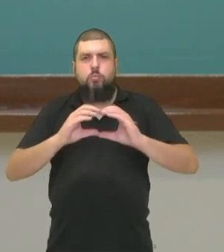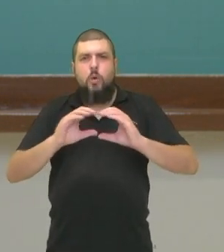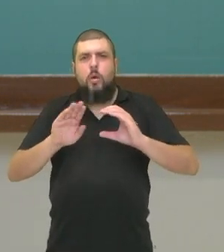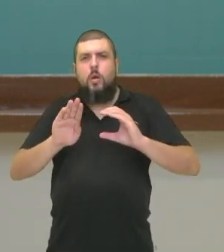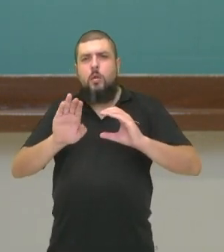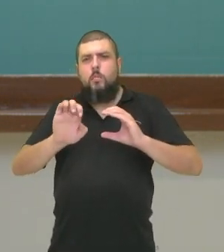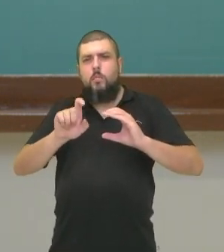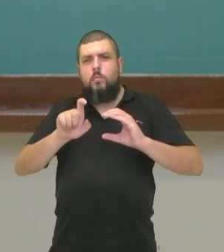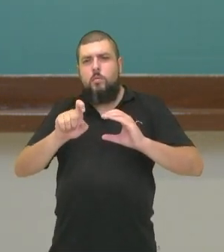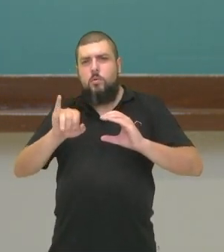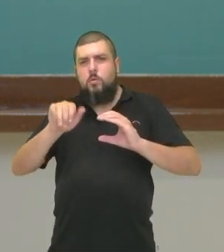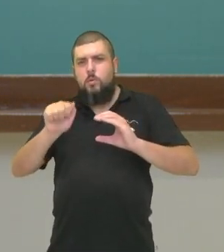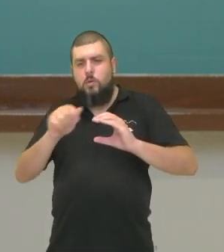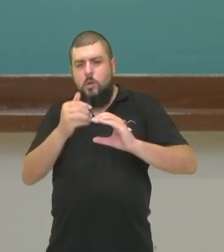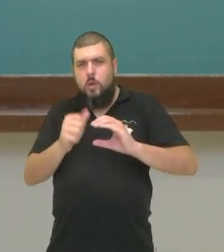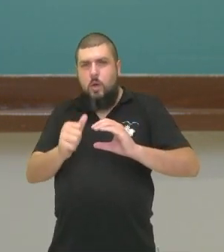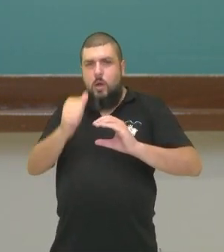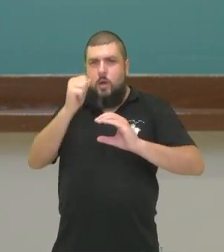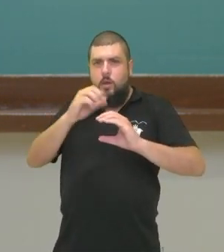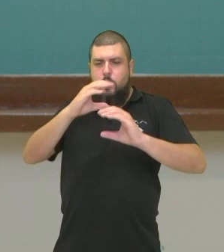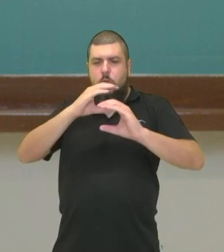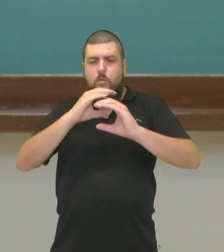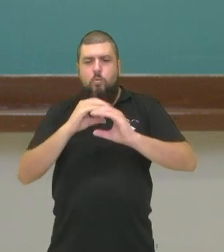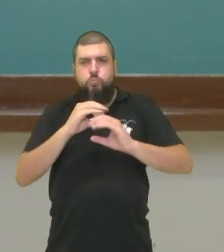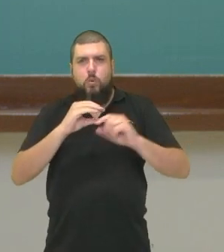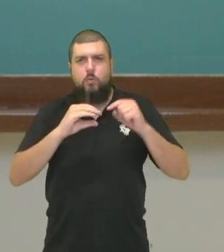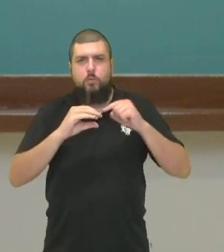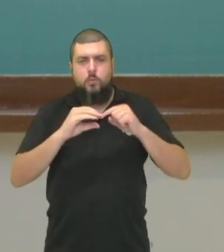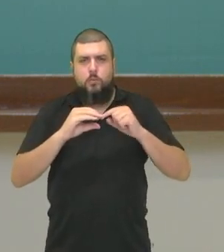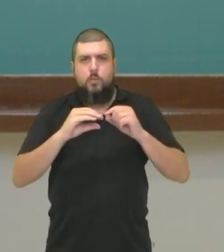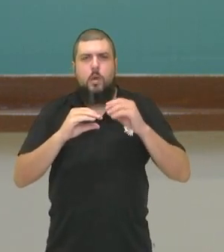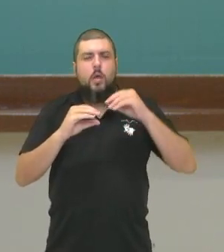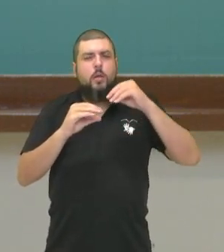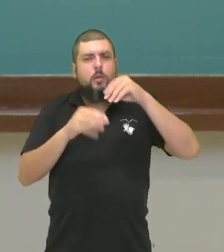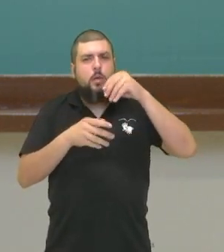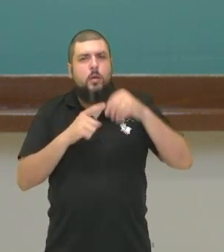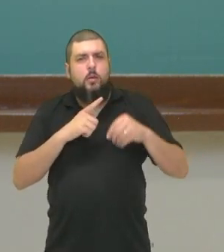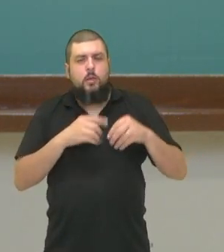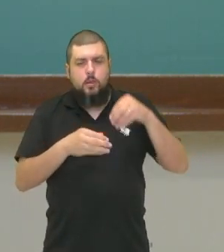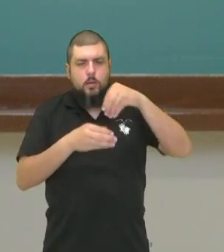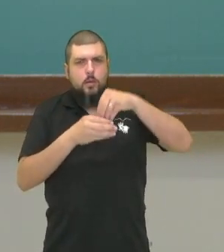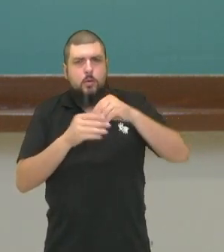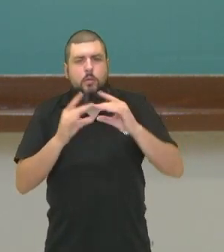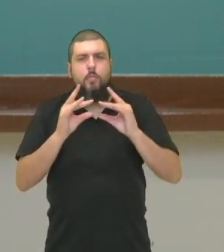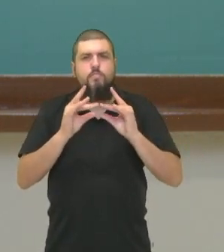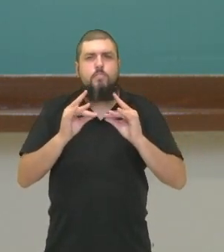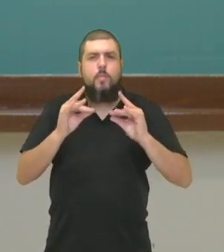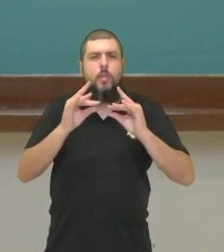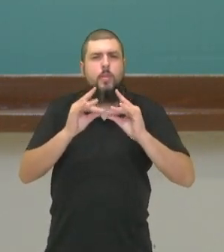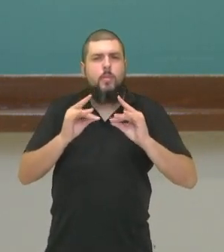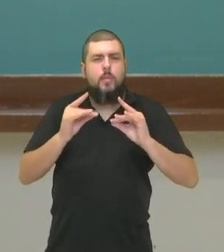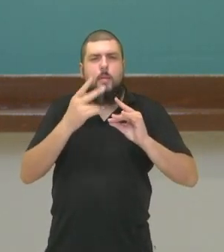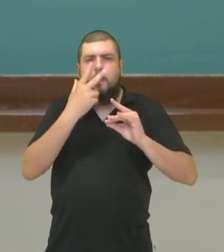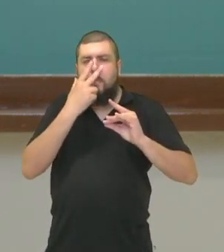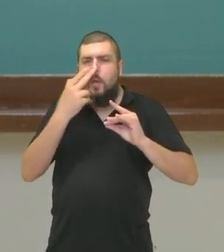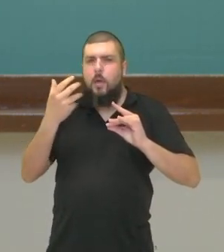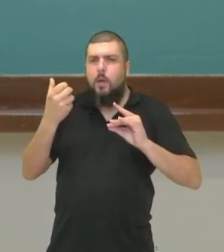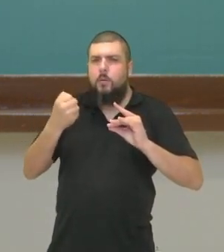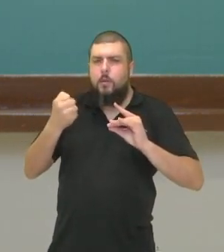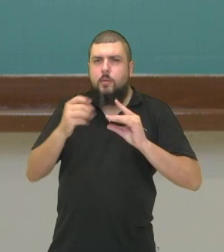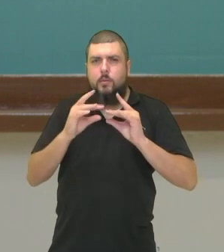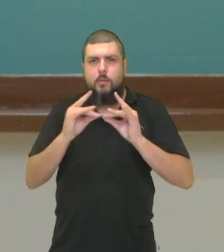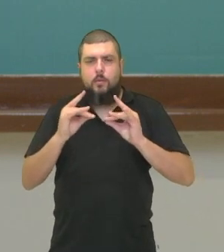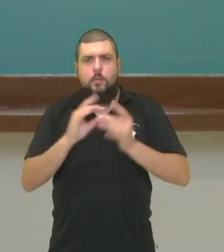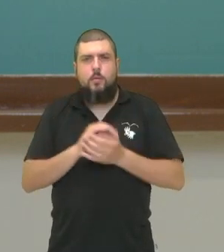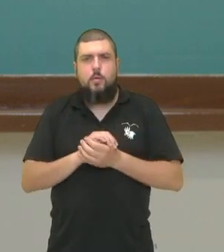que ela faz? Ela produz uma secreção espessa e leitosa, que é o líquido seminal. A função dele é